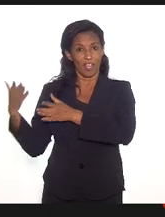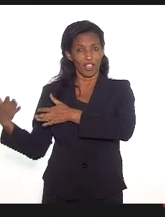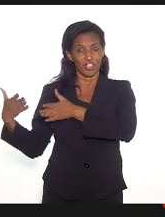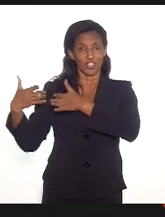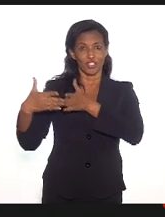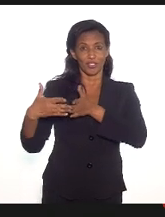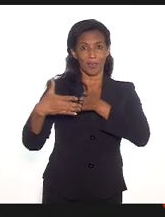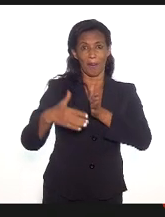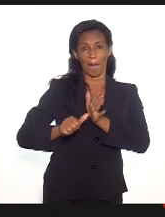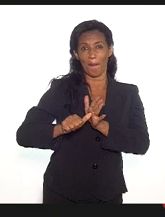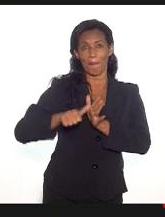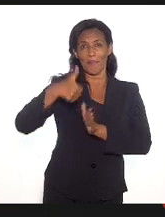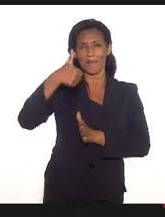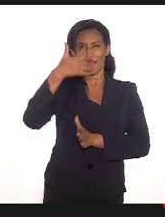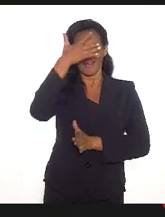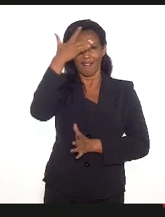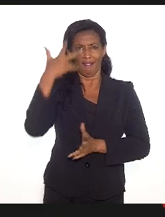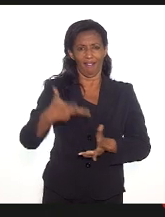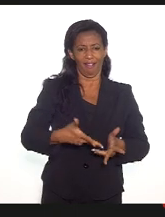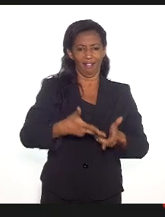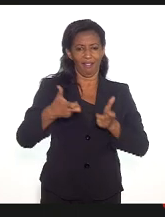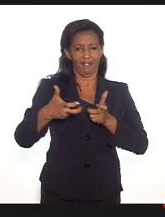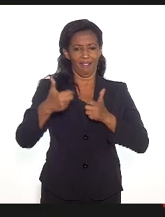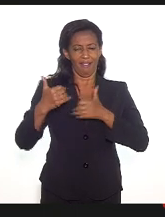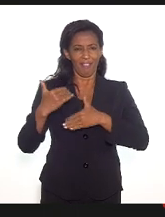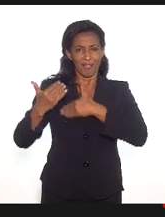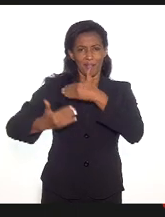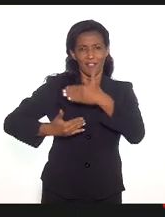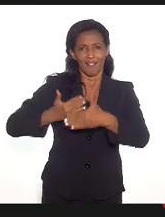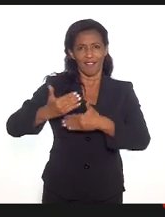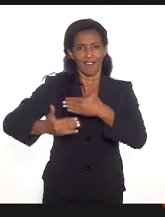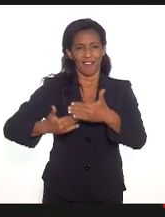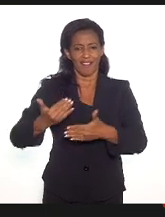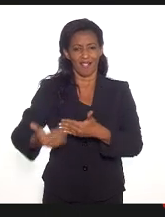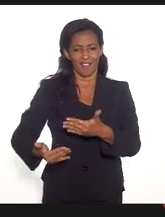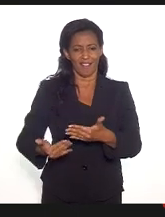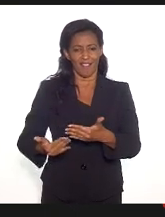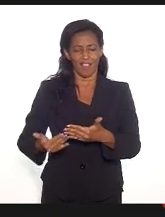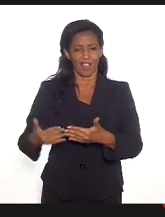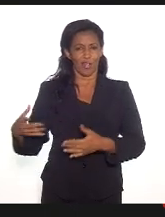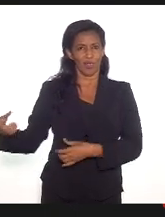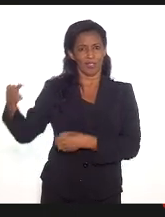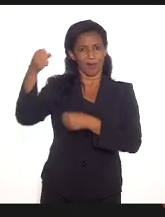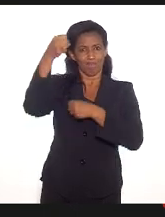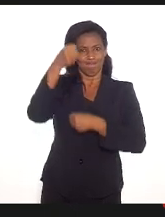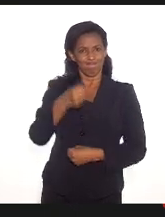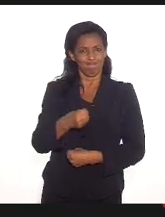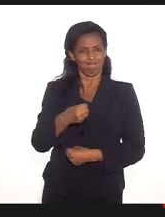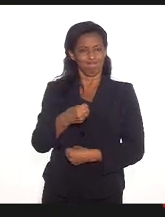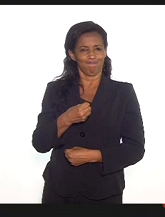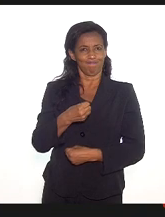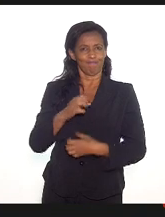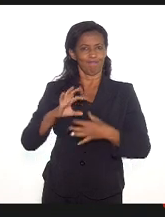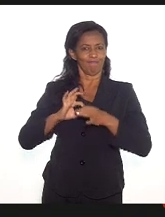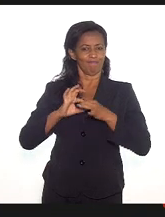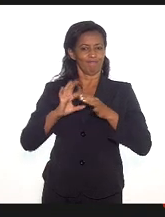os primeiros exploradores. E mais adiante, consolidamos nossa independência e a integridade de